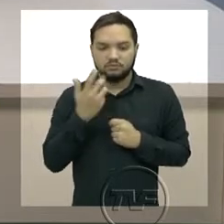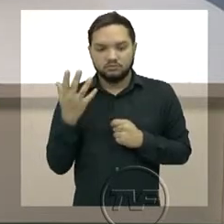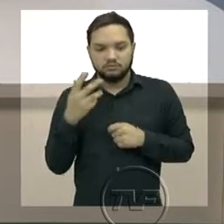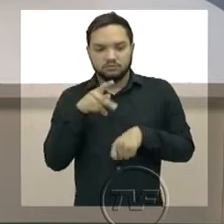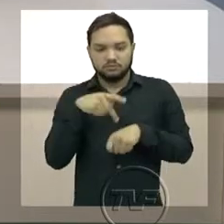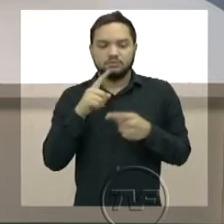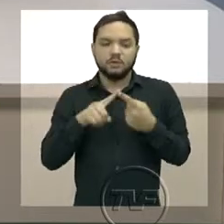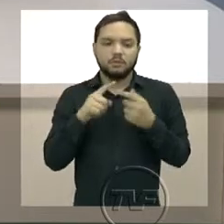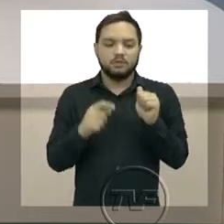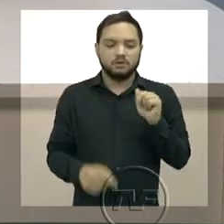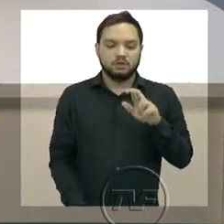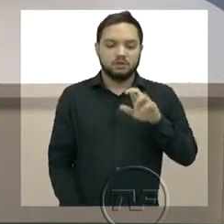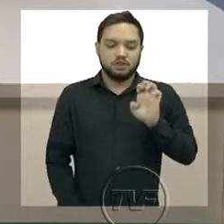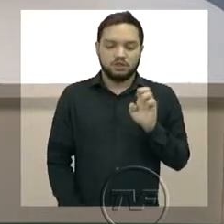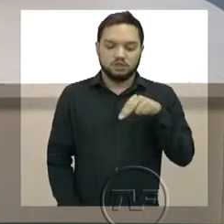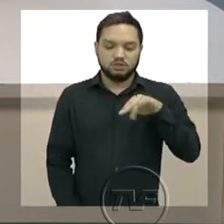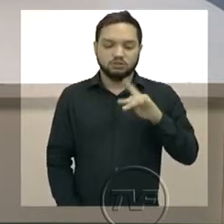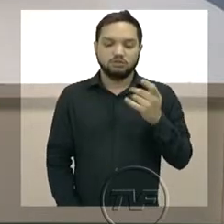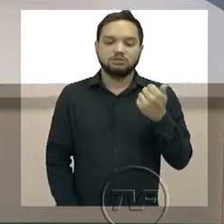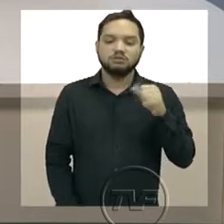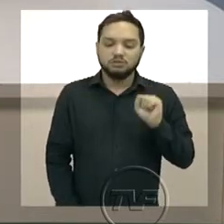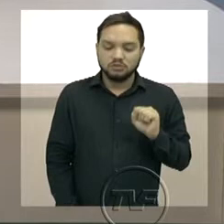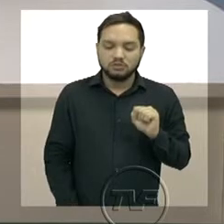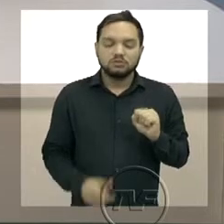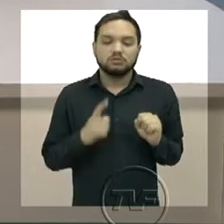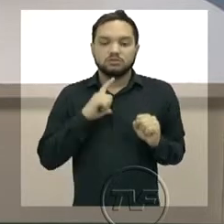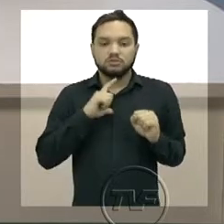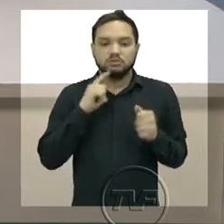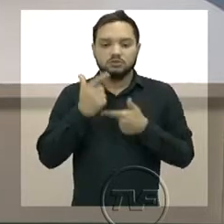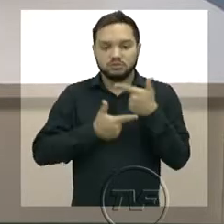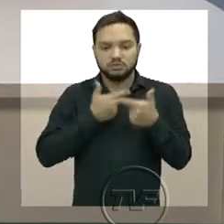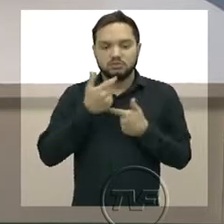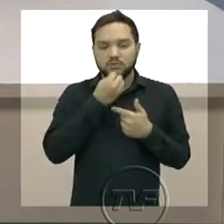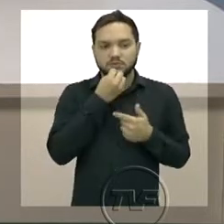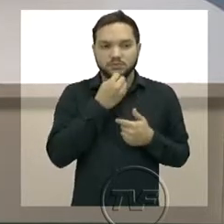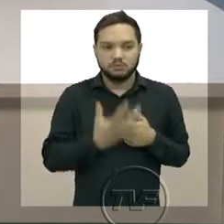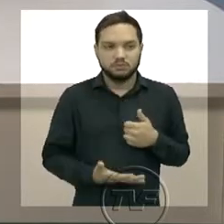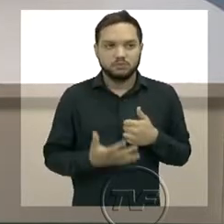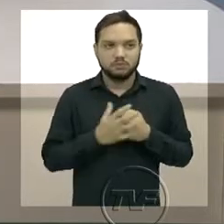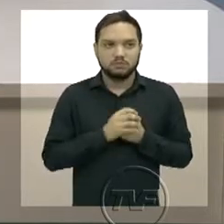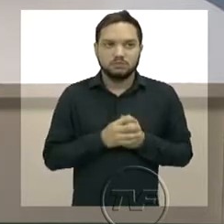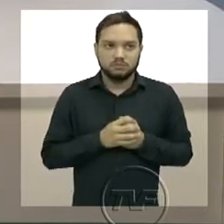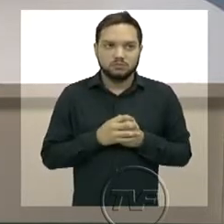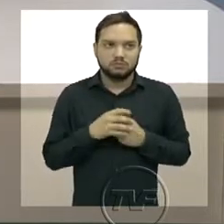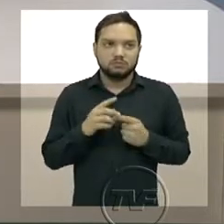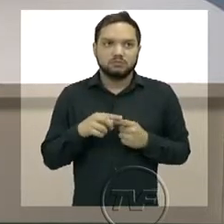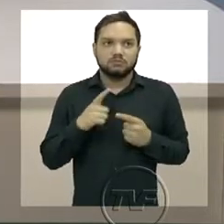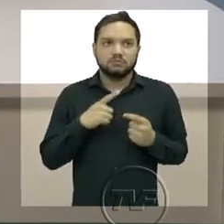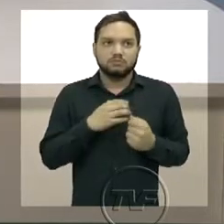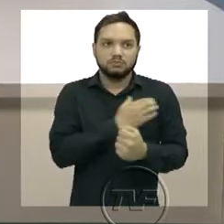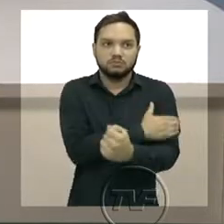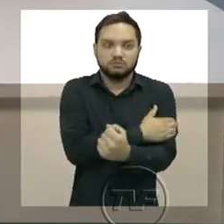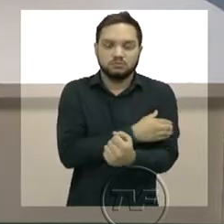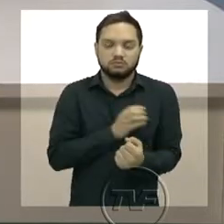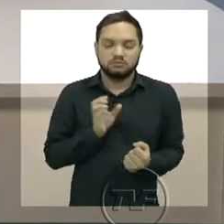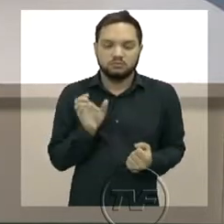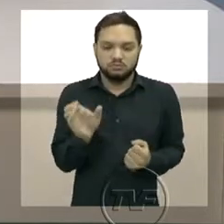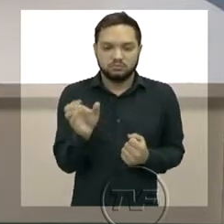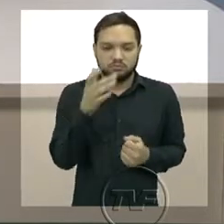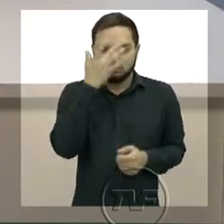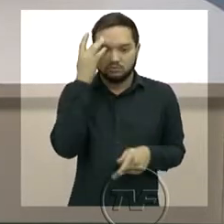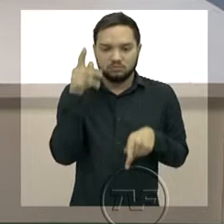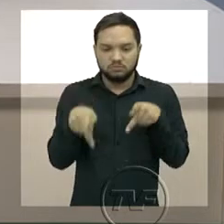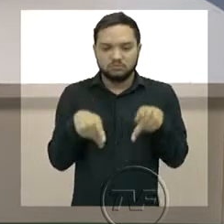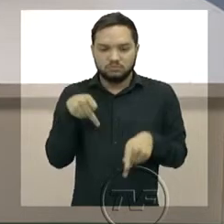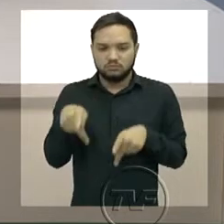areninhas também, mas há um trabalho muito interessante de empoderamento das populações